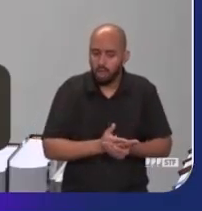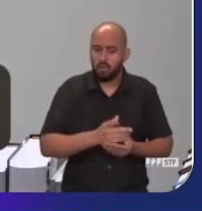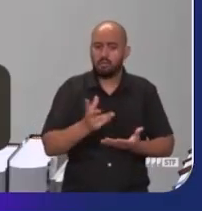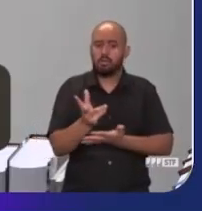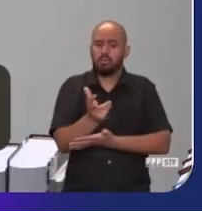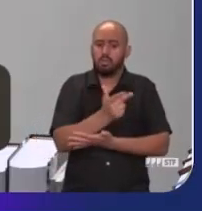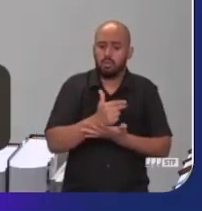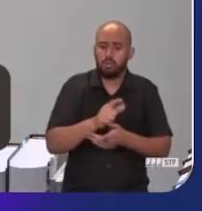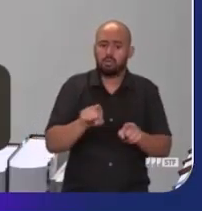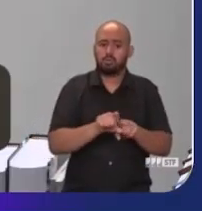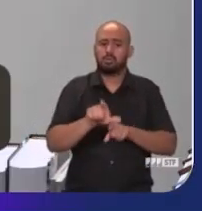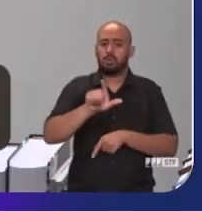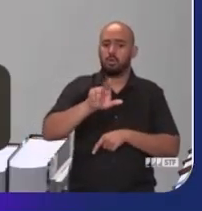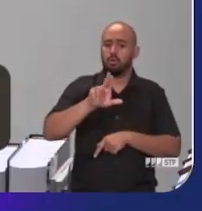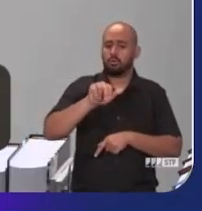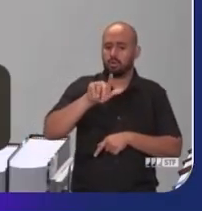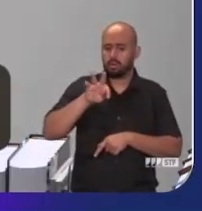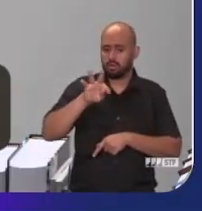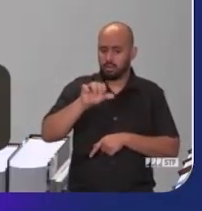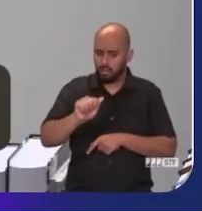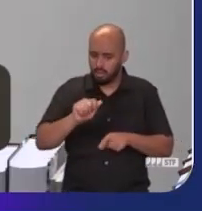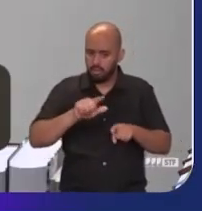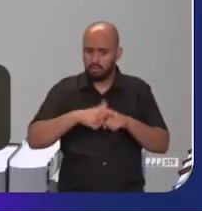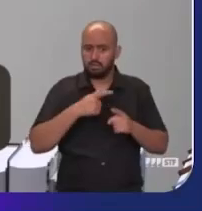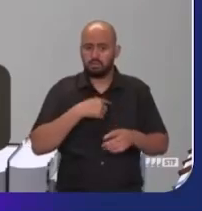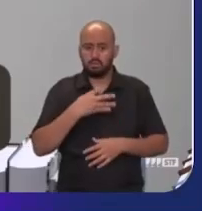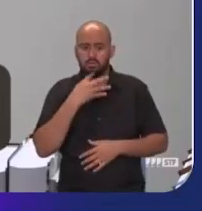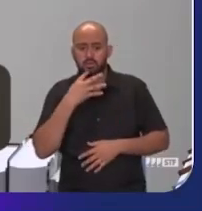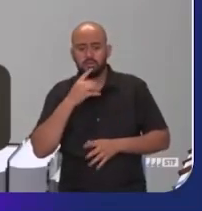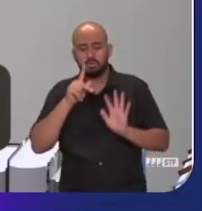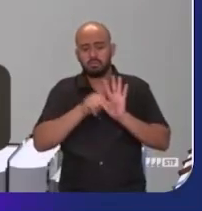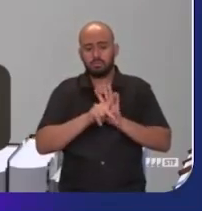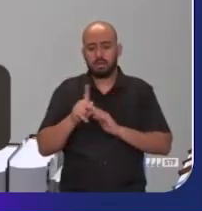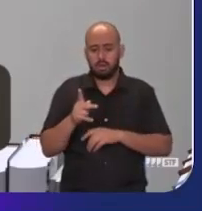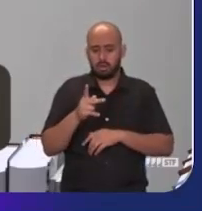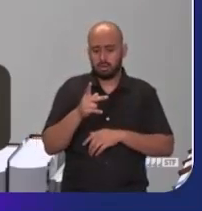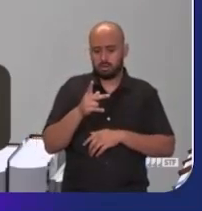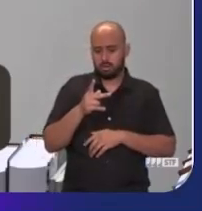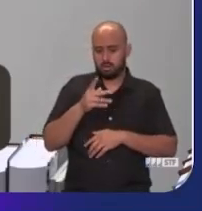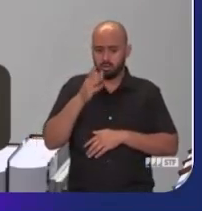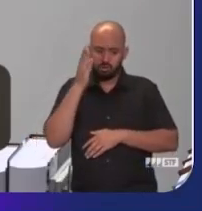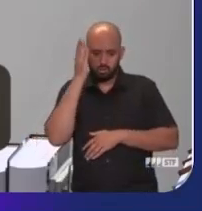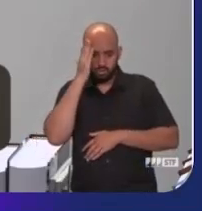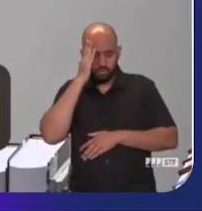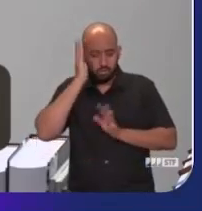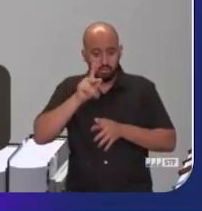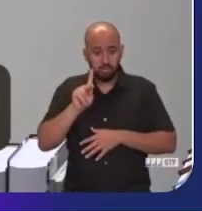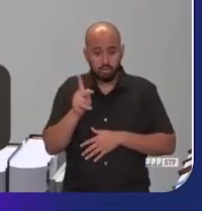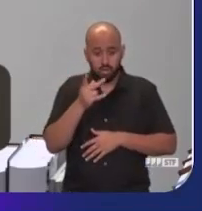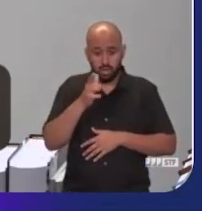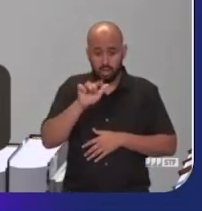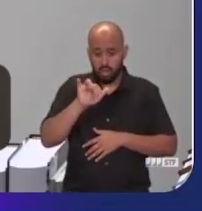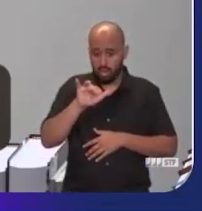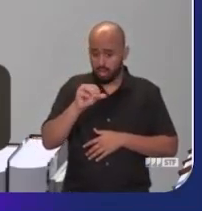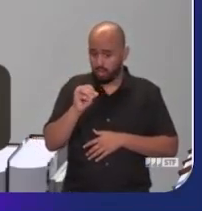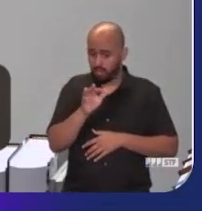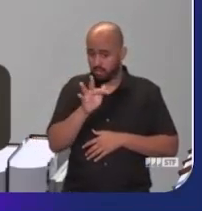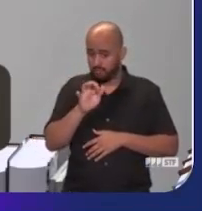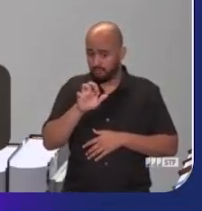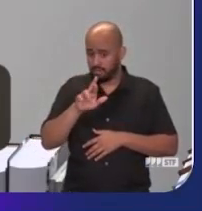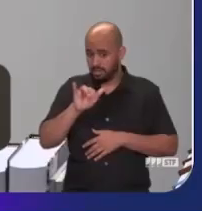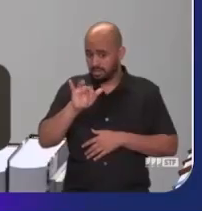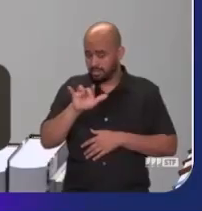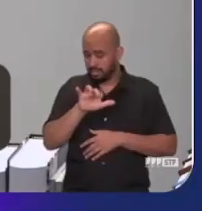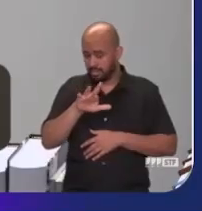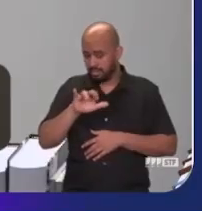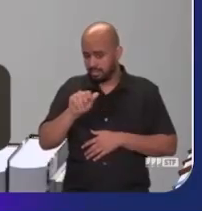Luneta. Autoria confirmada em juízo de Hélio Ferreira Lima. A ideia de neutralizar autoridades públicas